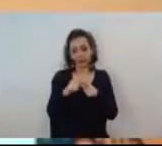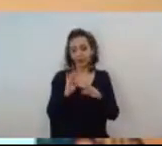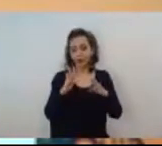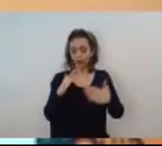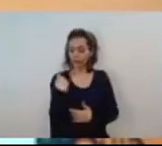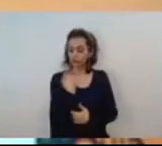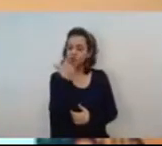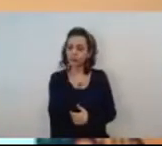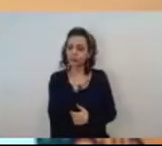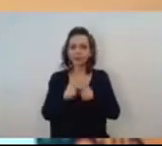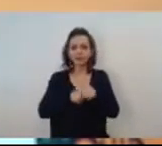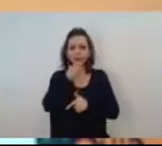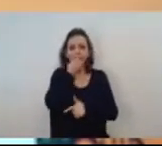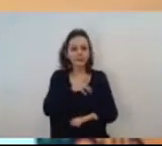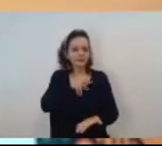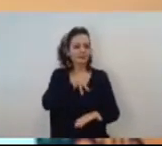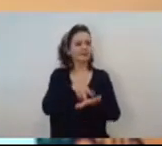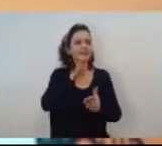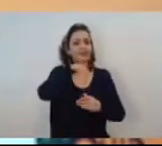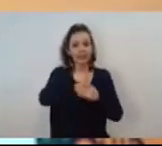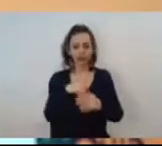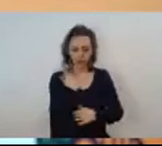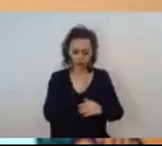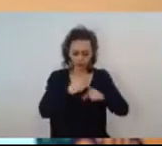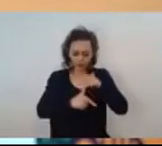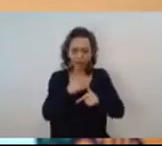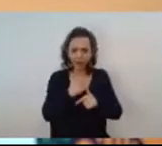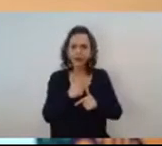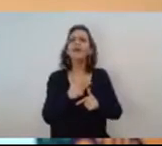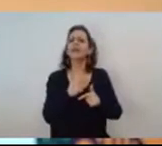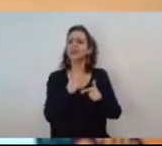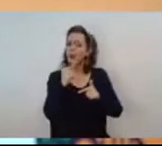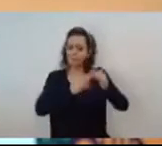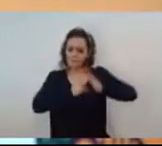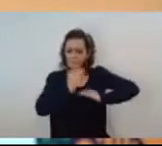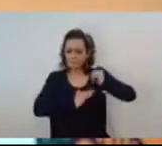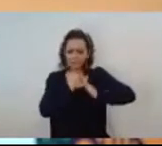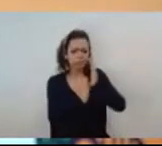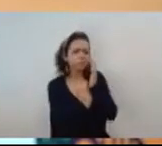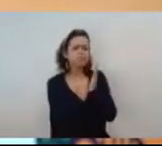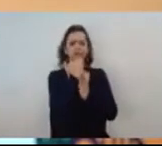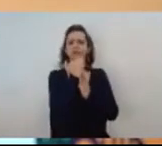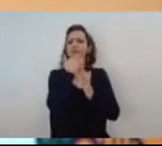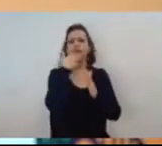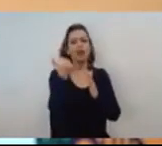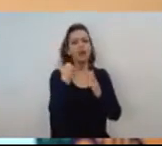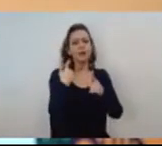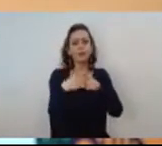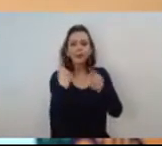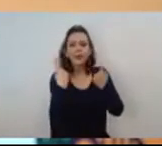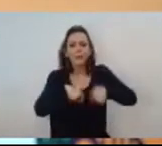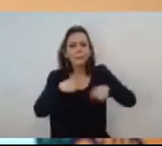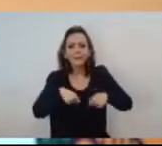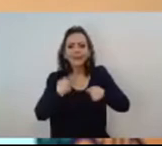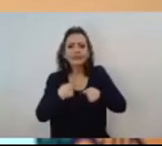a gente ganha trinta por cento de produtividade eu não preciso me esconder dentro de um armário na Independente de